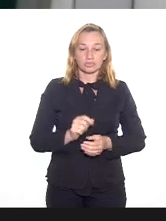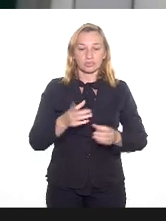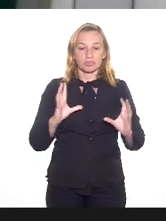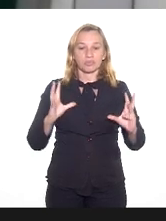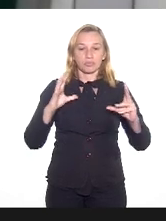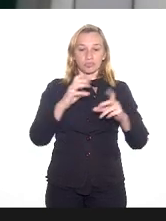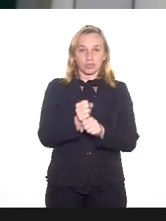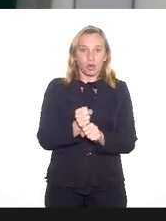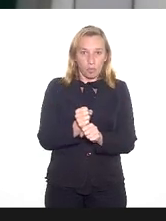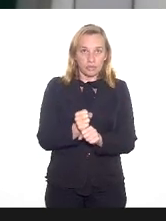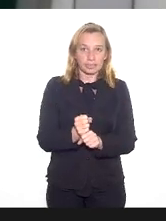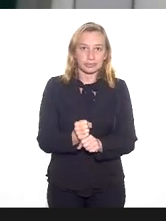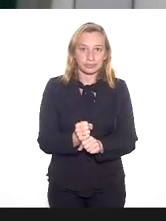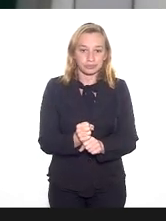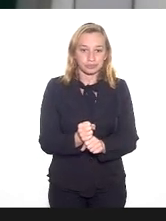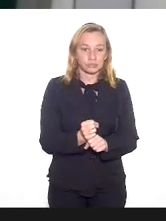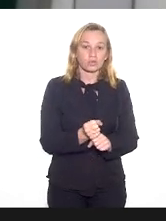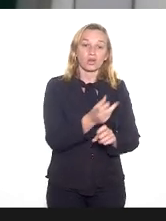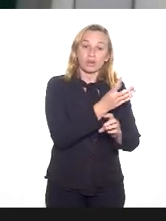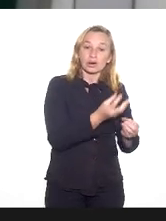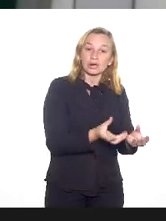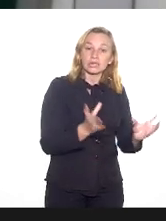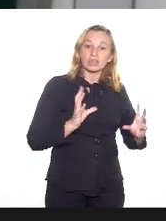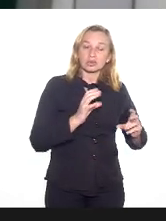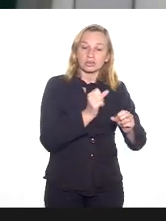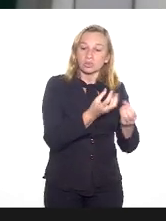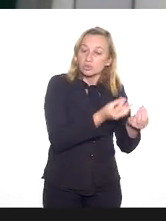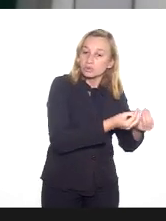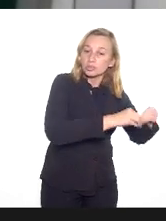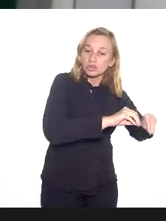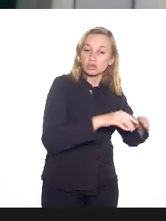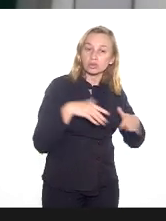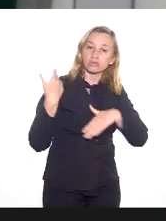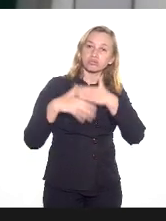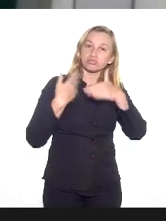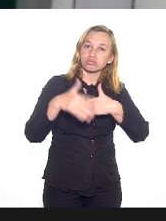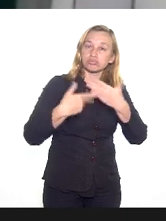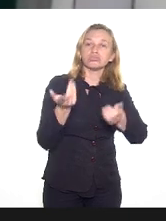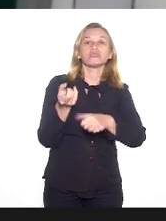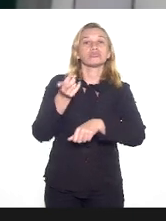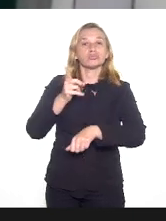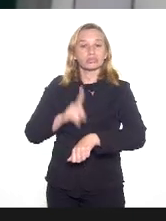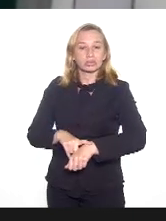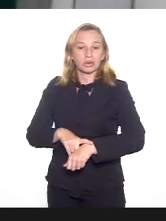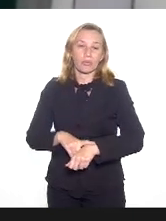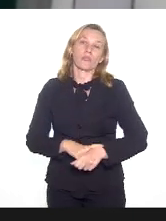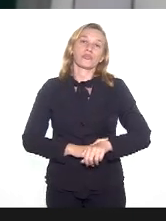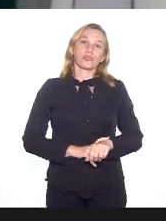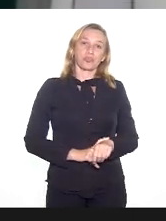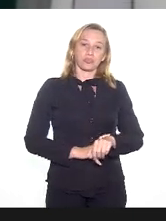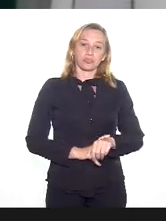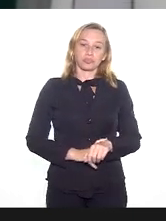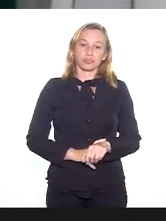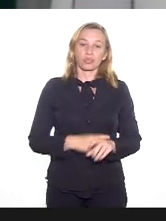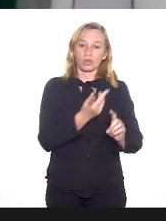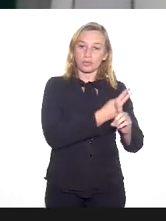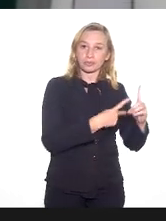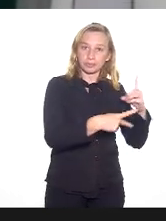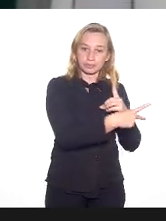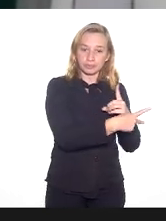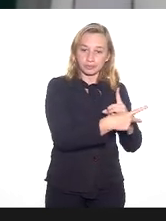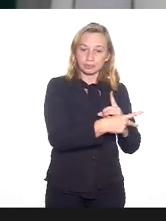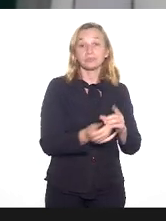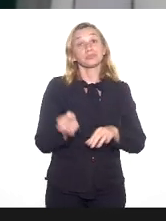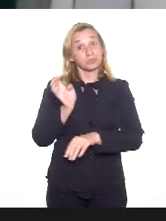propriamente ditas com os prejuízos que foram ao longo do tempo causados ao Rio Previdência